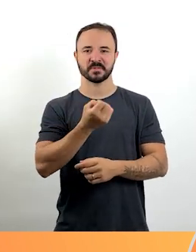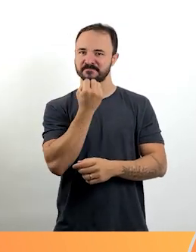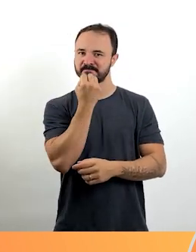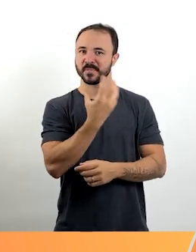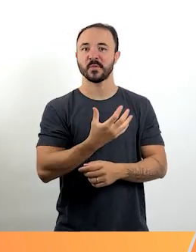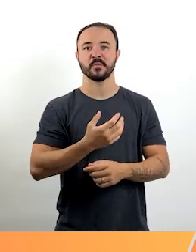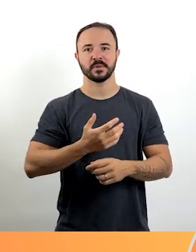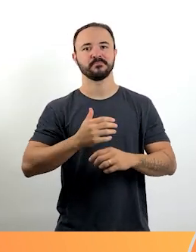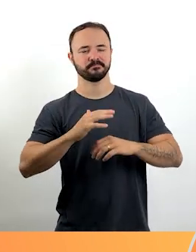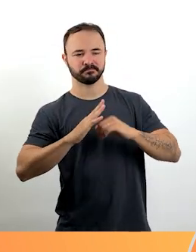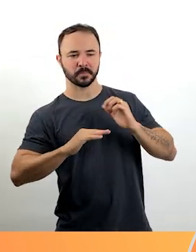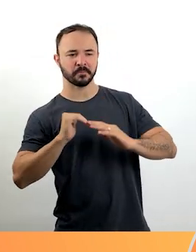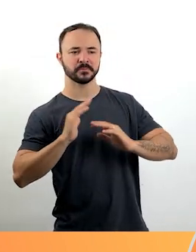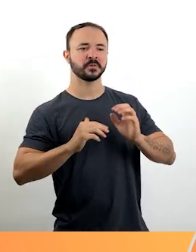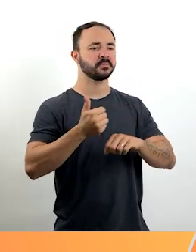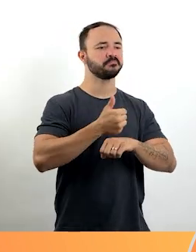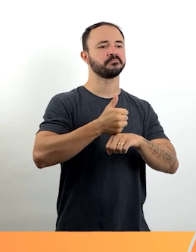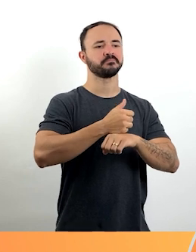tendo